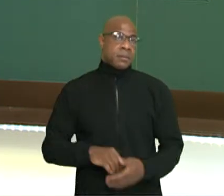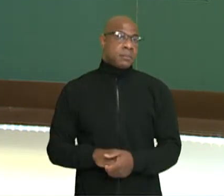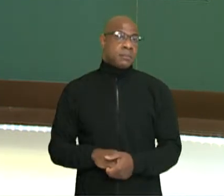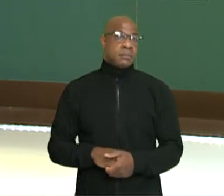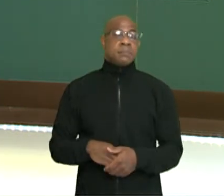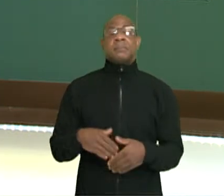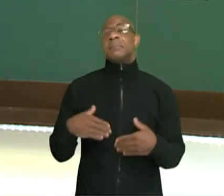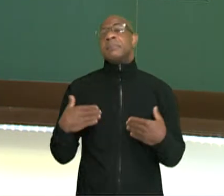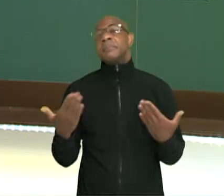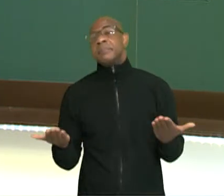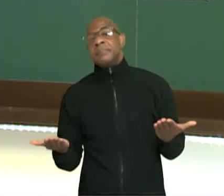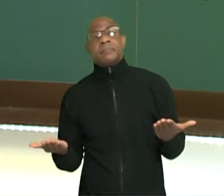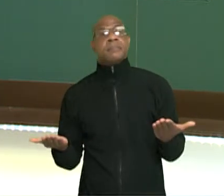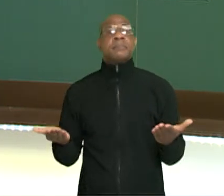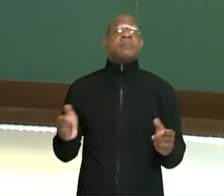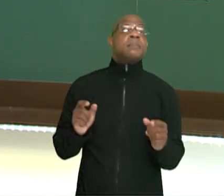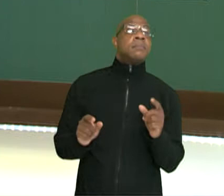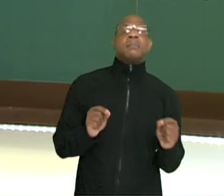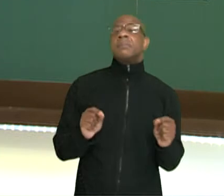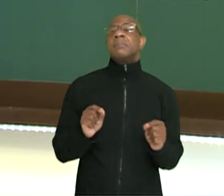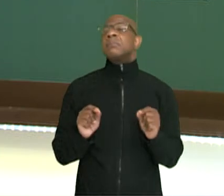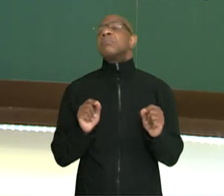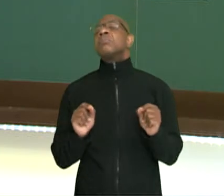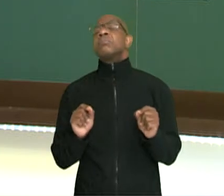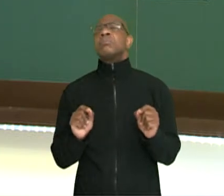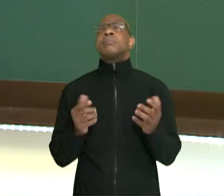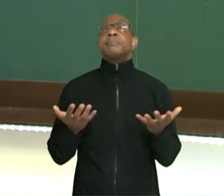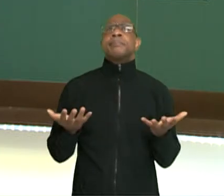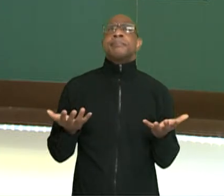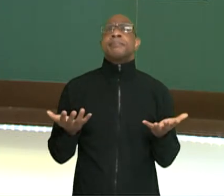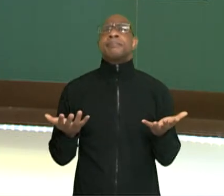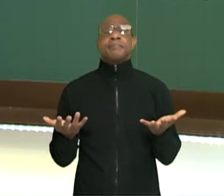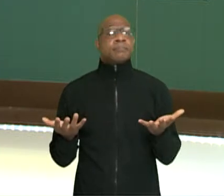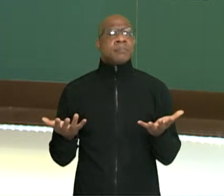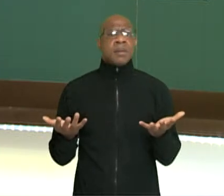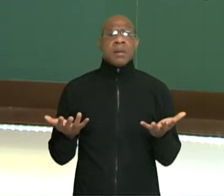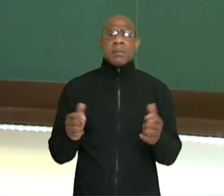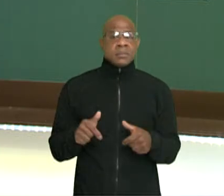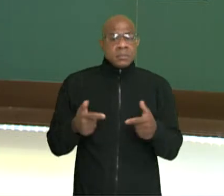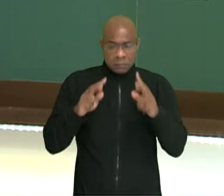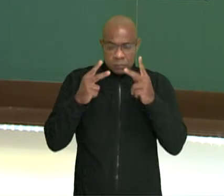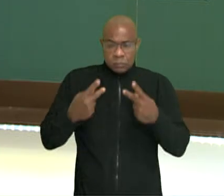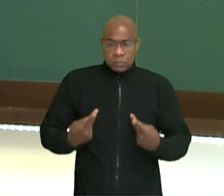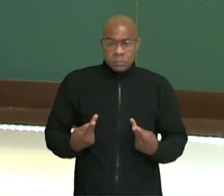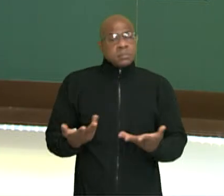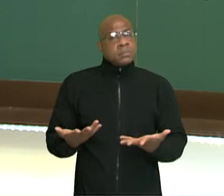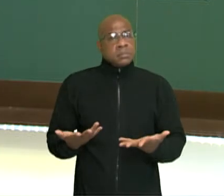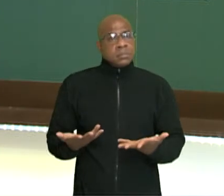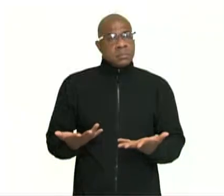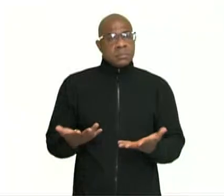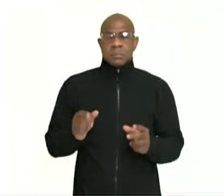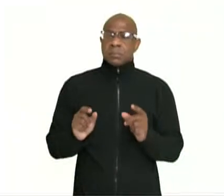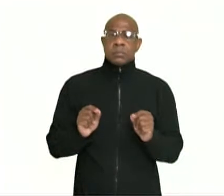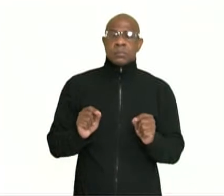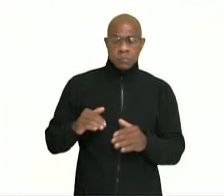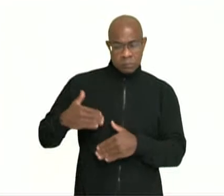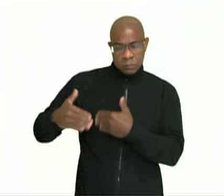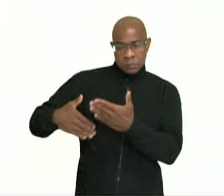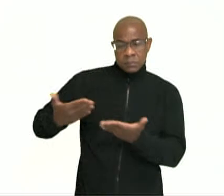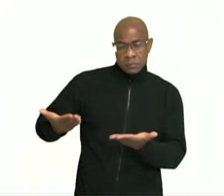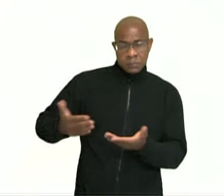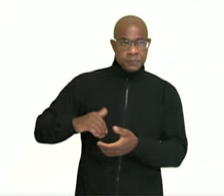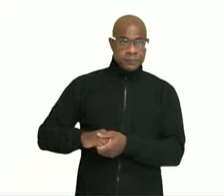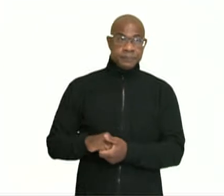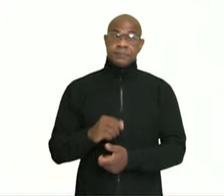está aí a participação, a ação humana nesse processo todo? Mas